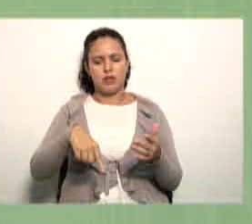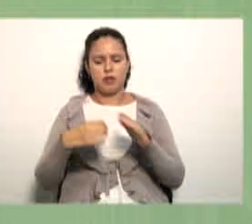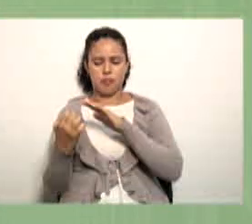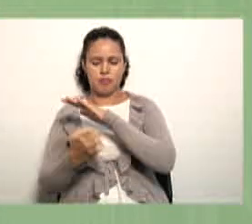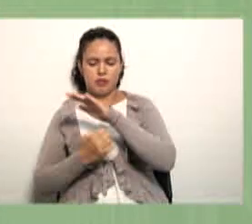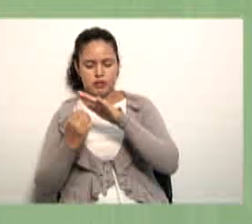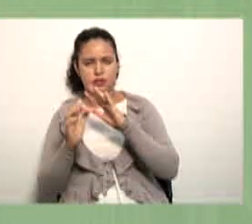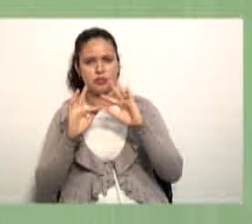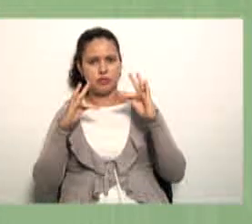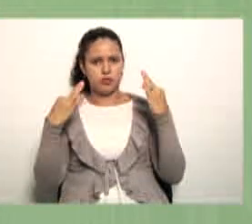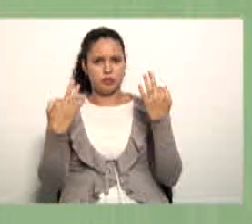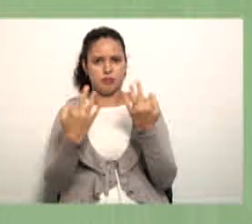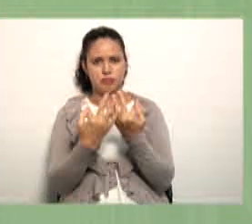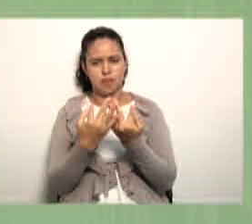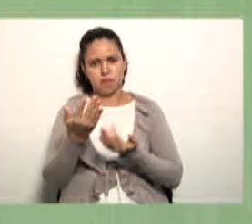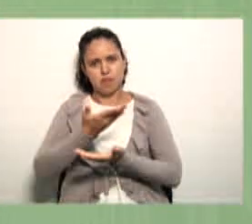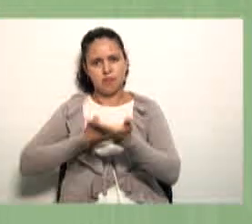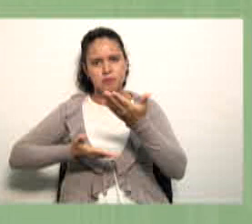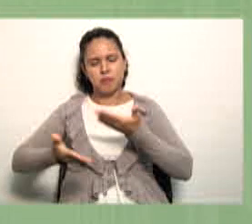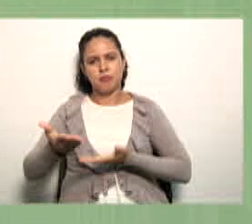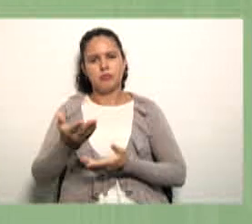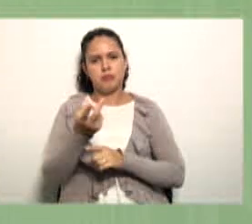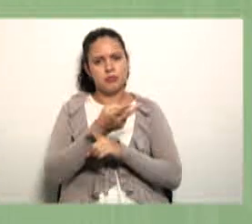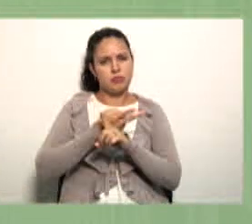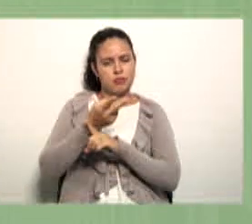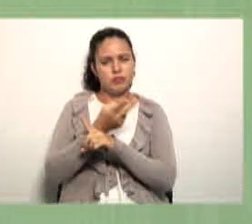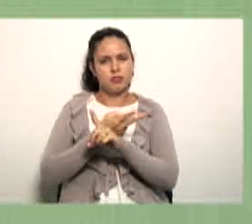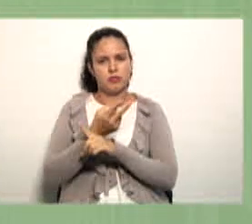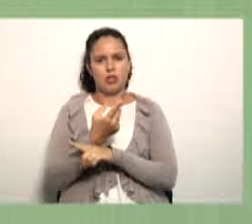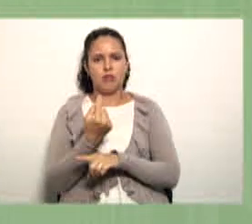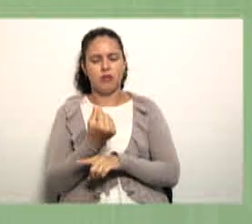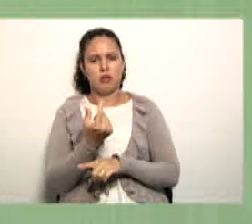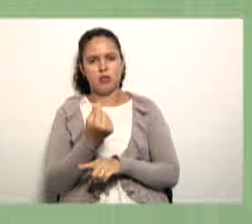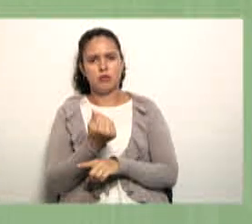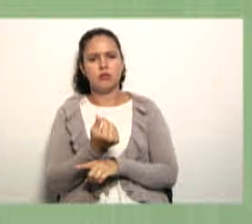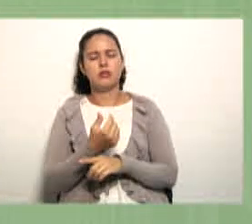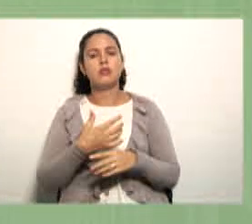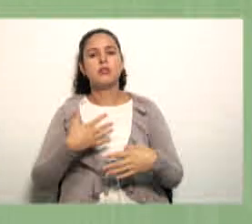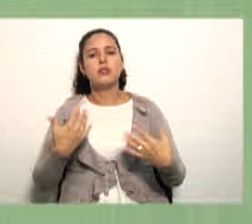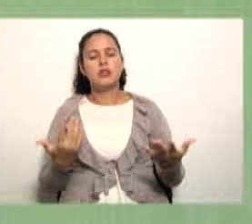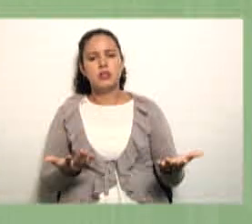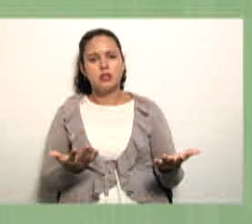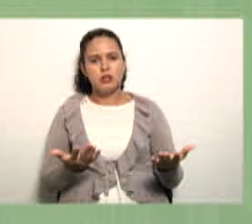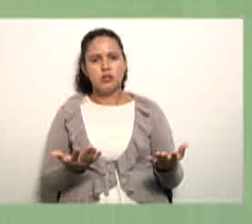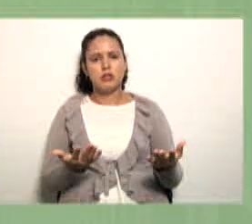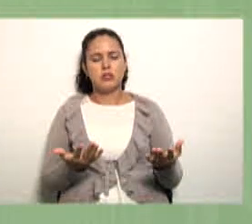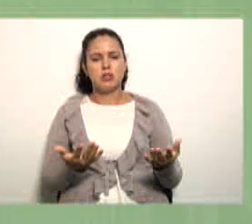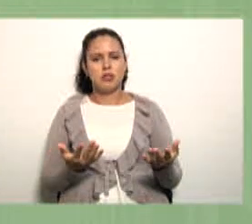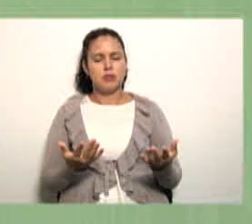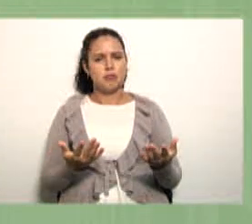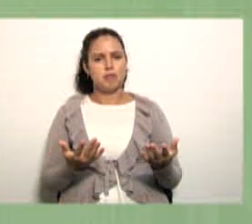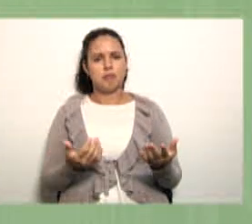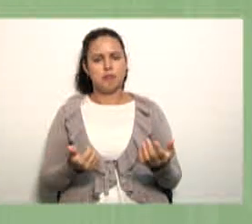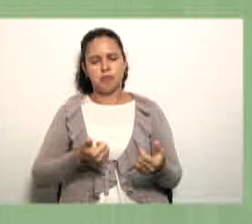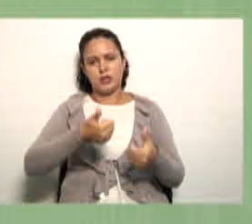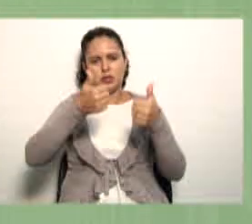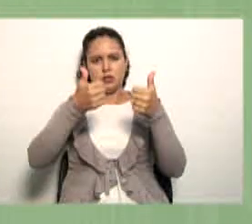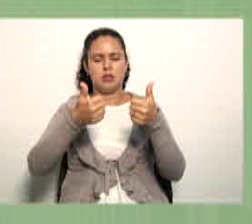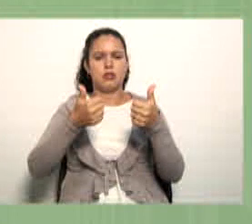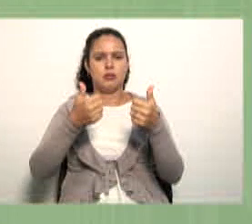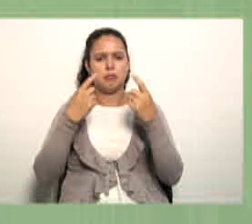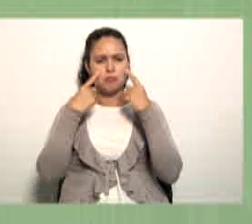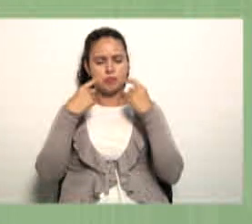interação, vão buscar melhores preços e melhorar o interesse próprio. Essas